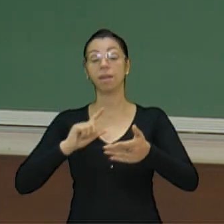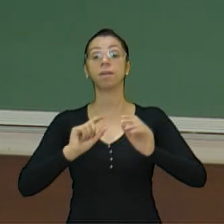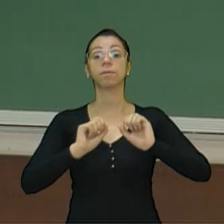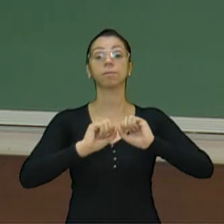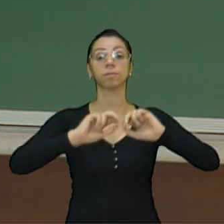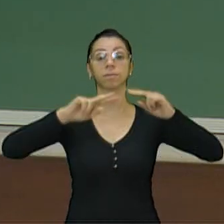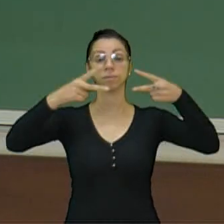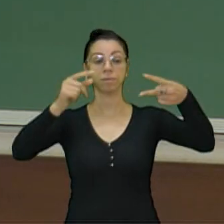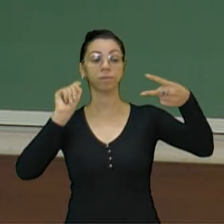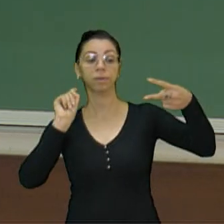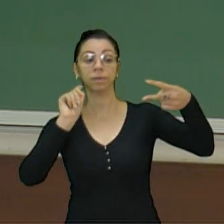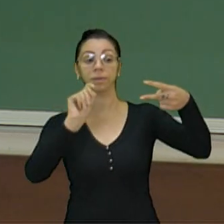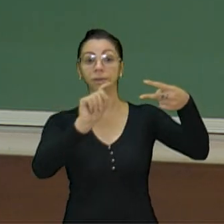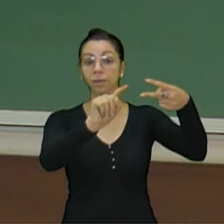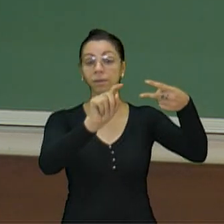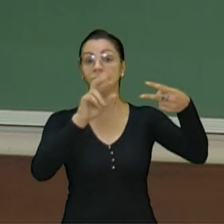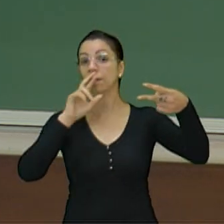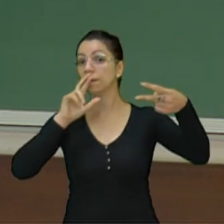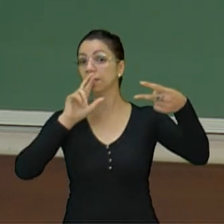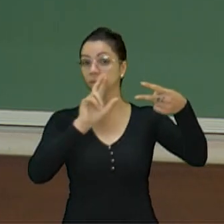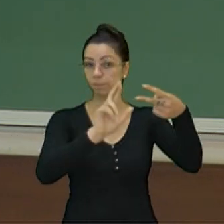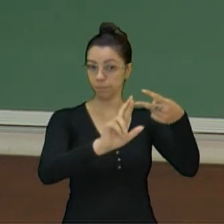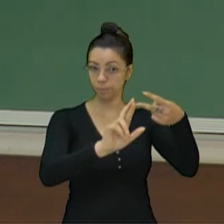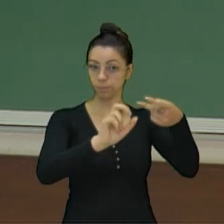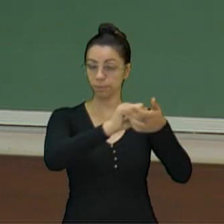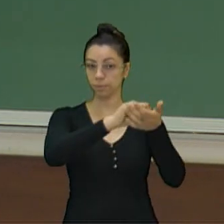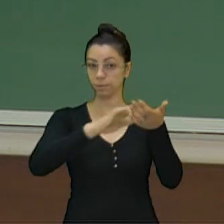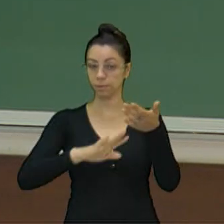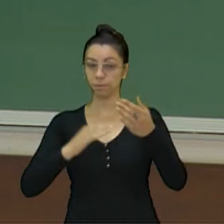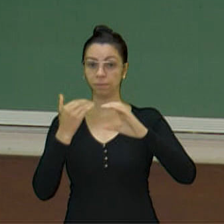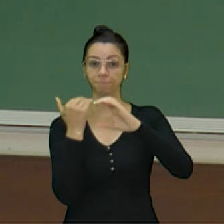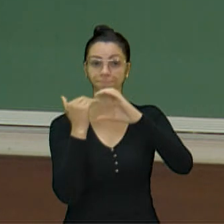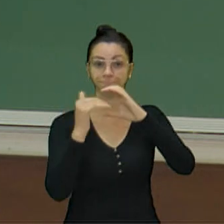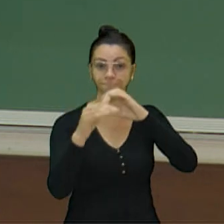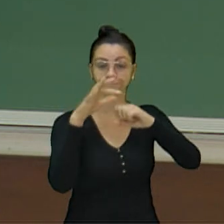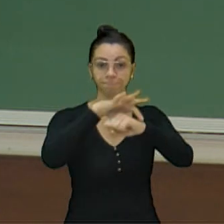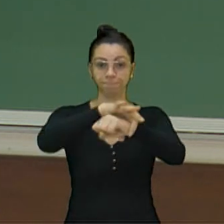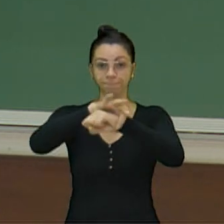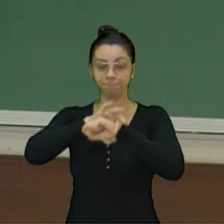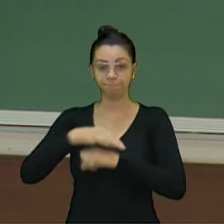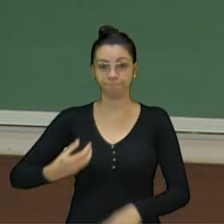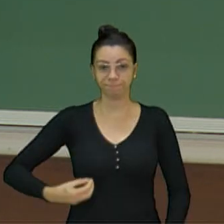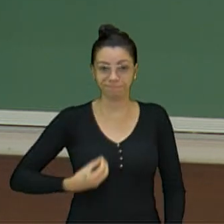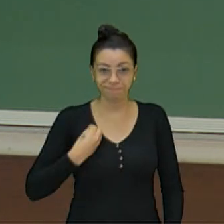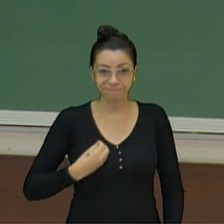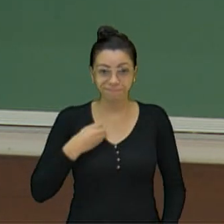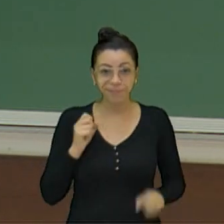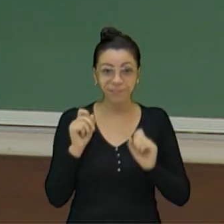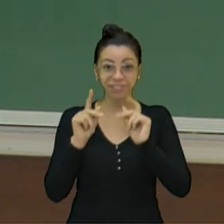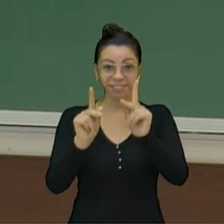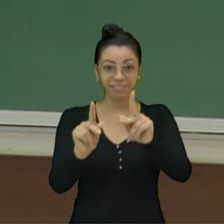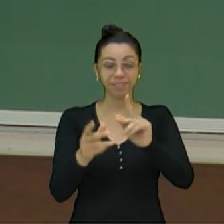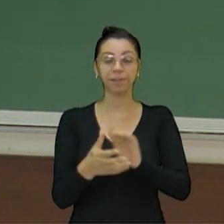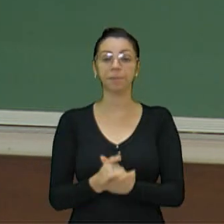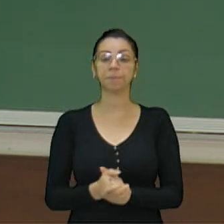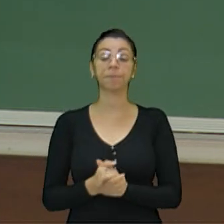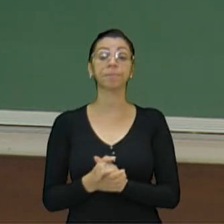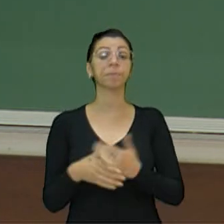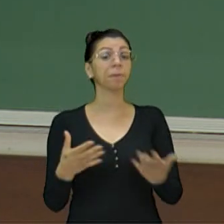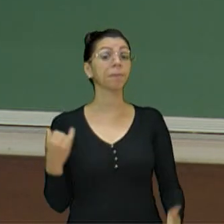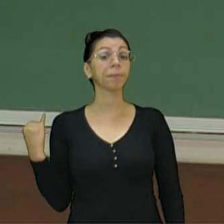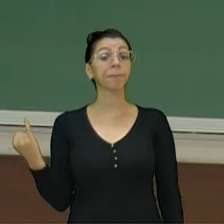link, faz a atividade, envia, pronto. Presença computada, ok?